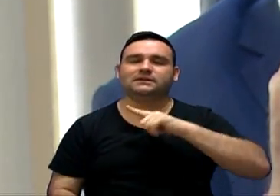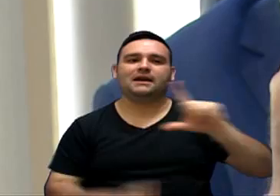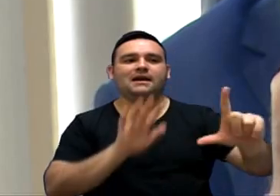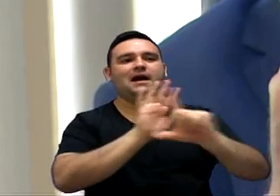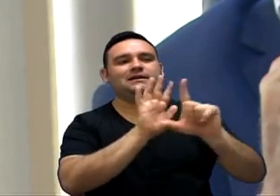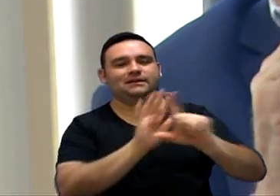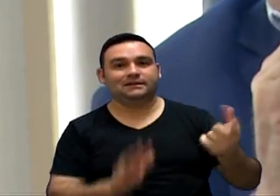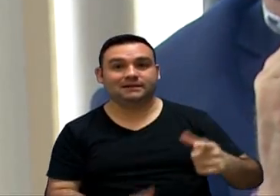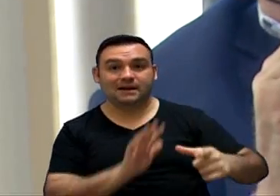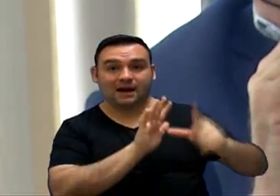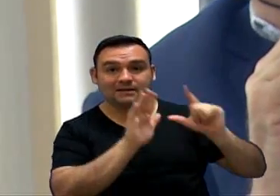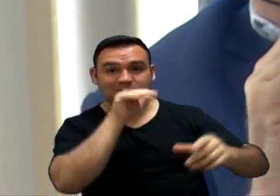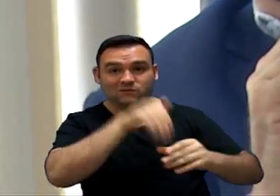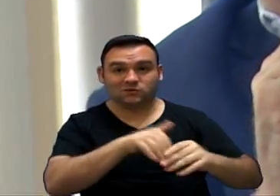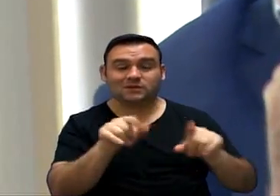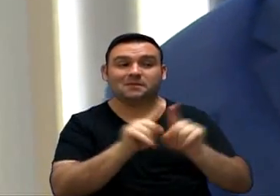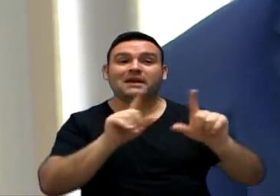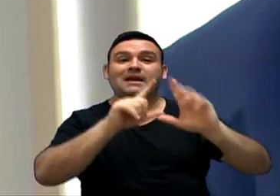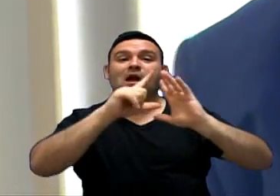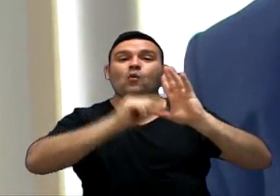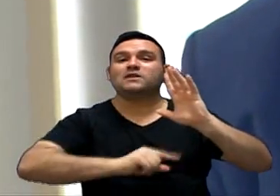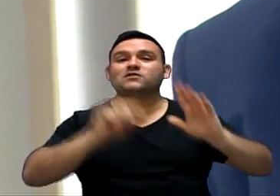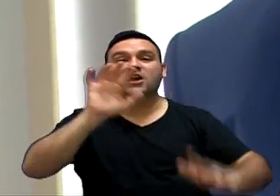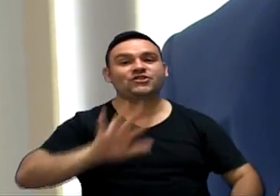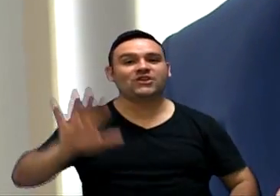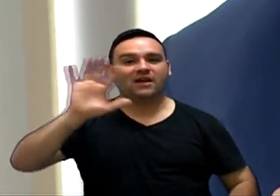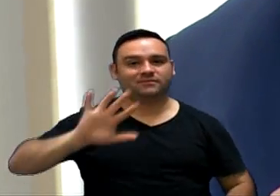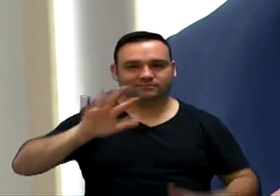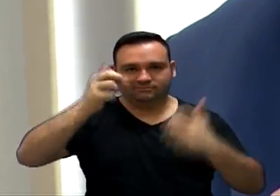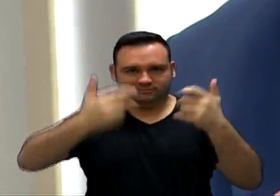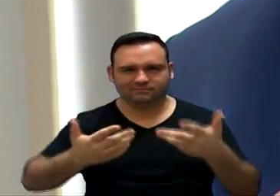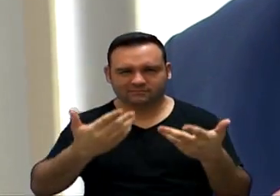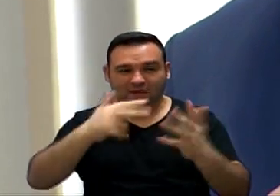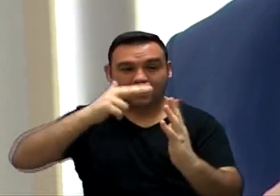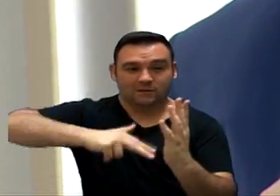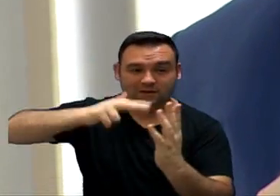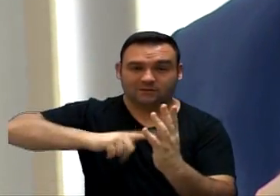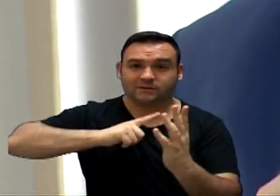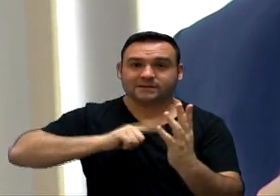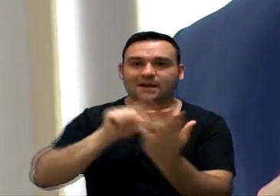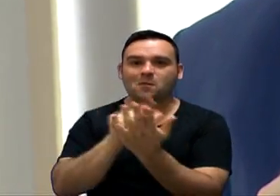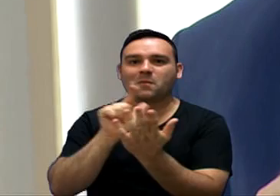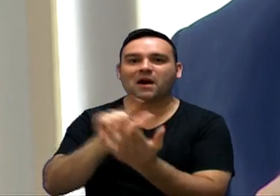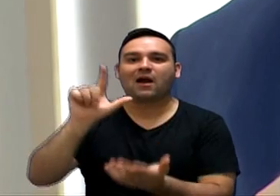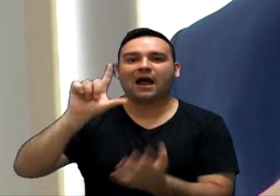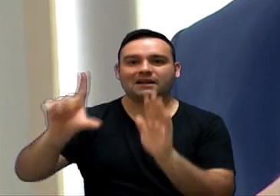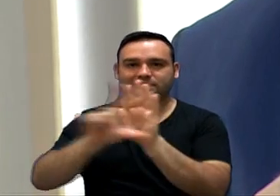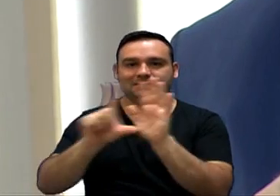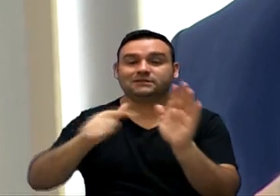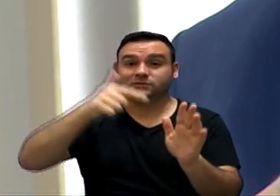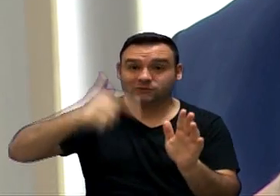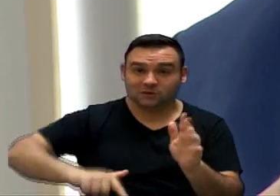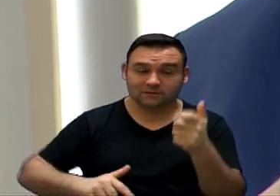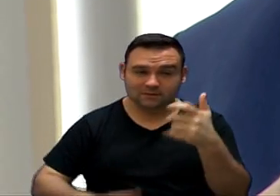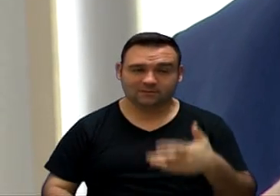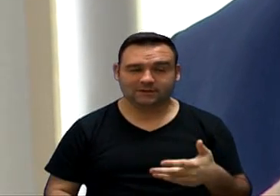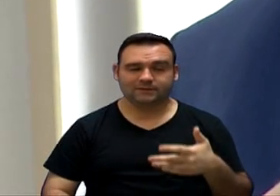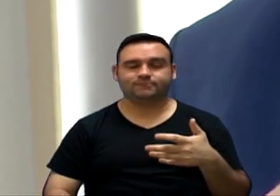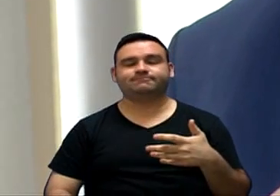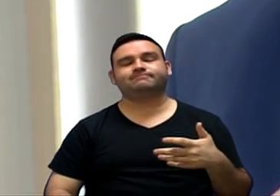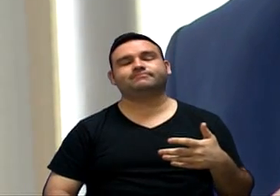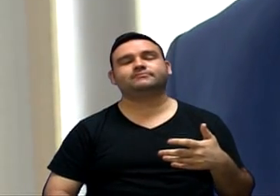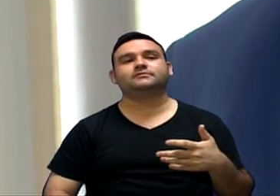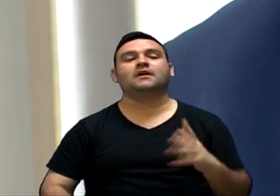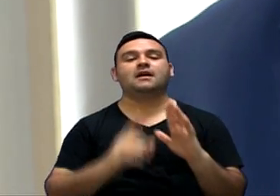lei anterior, o artigo é genérico. Vou fazer a leitura para você, que eu estou com a lei aqui. Novamente, olha como ele